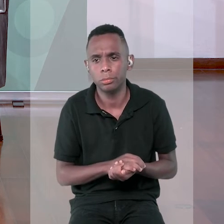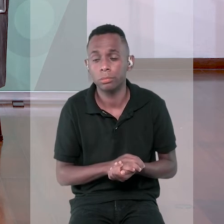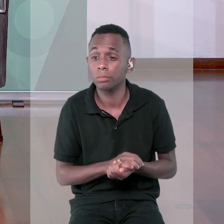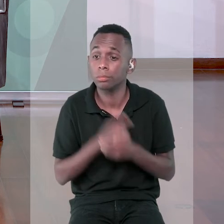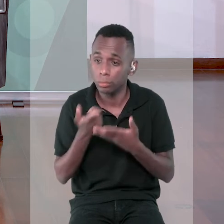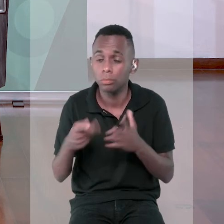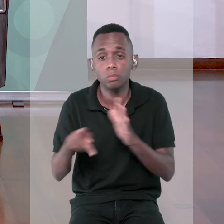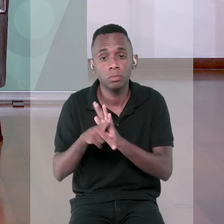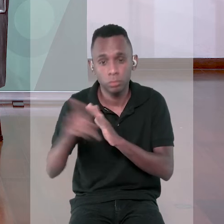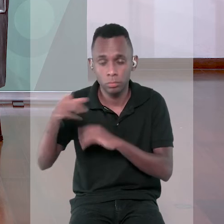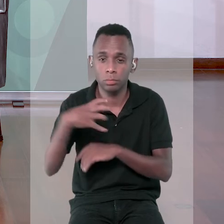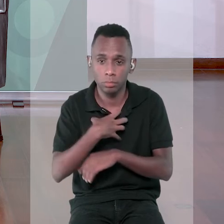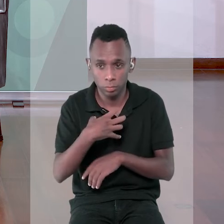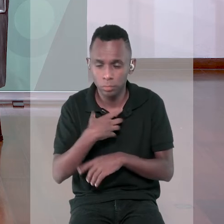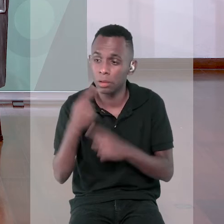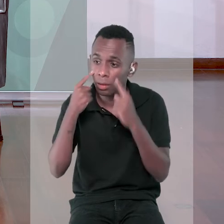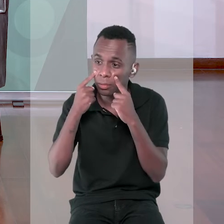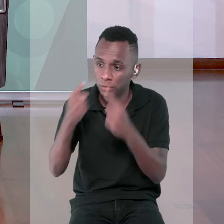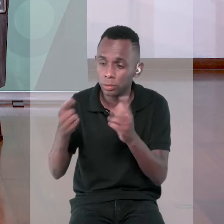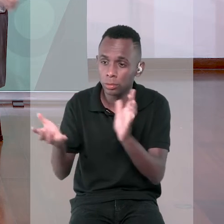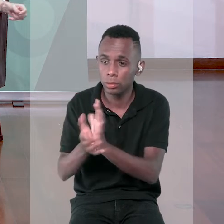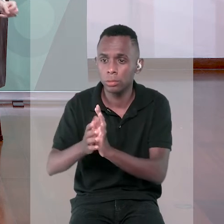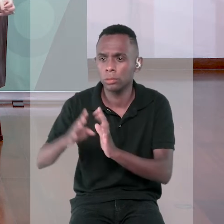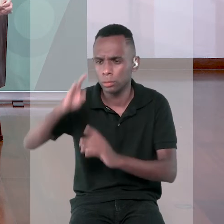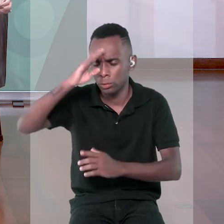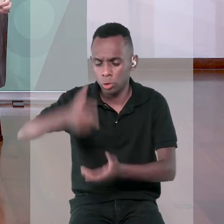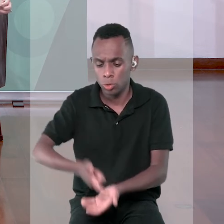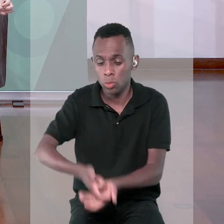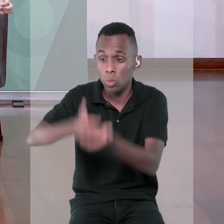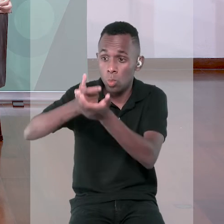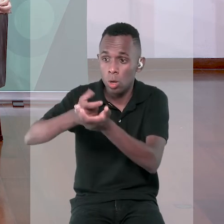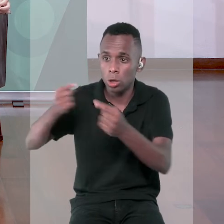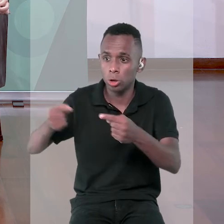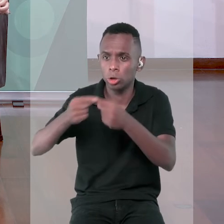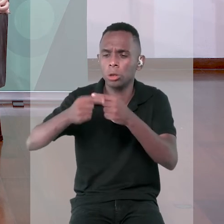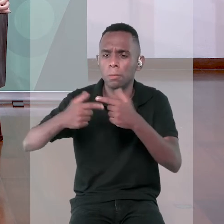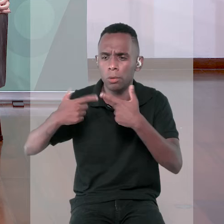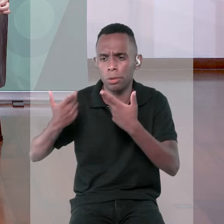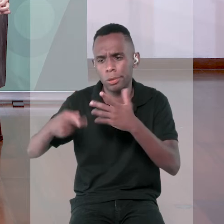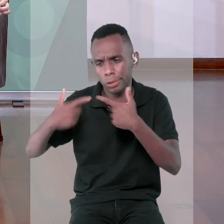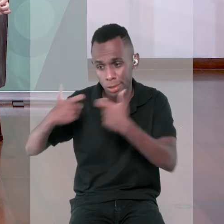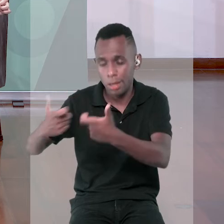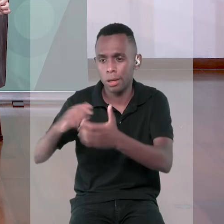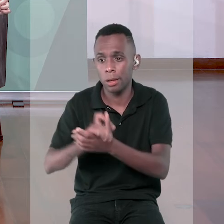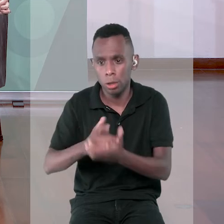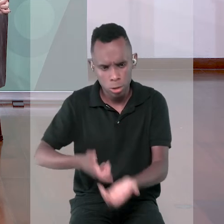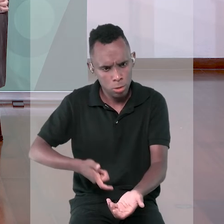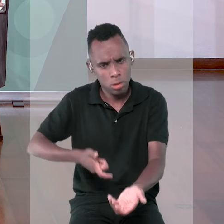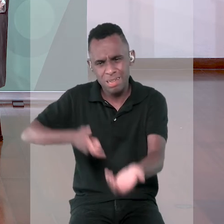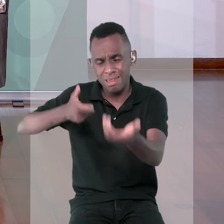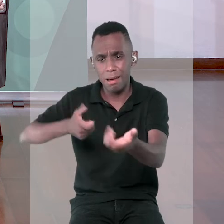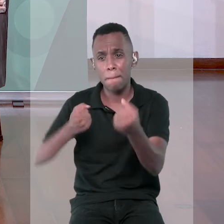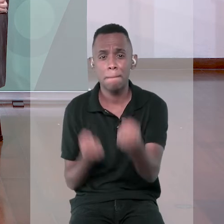batalhão, foi em Feira de Santana, né? Para ver a arma parecida com a que ela lutava, né? Que é uma arma